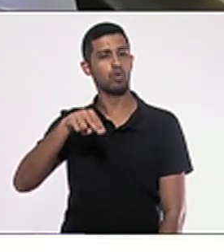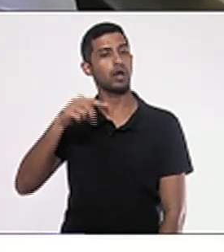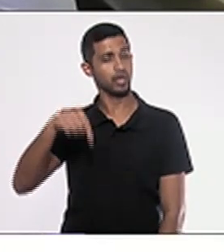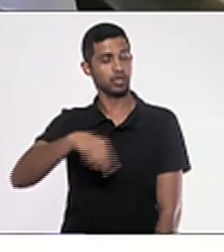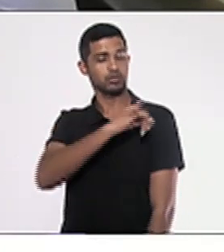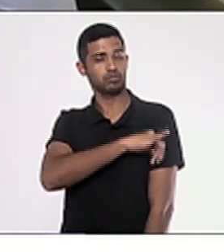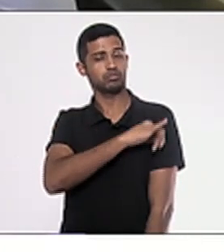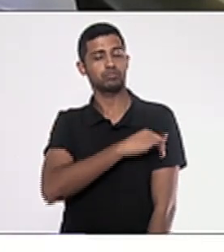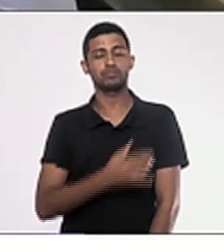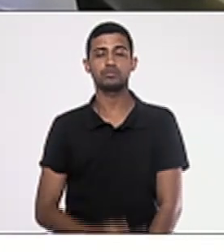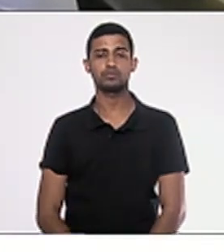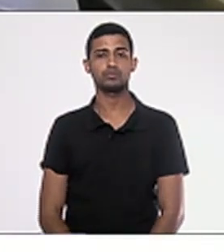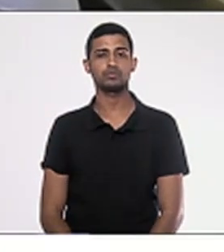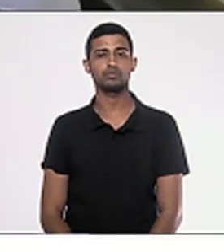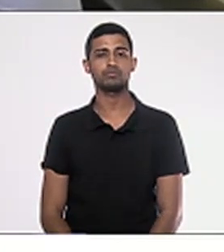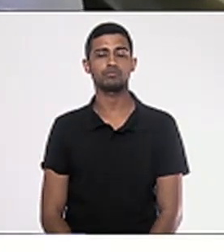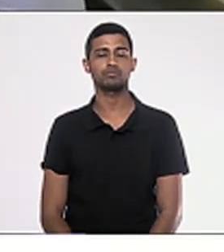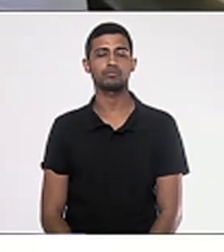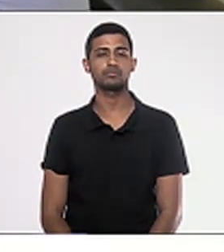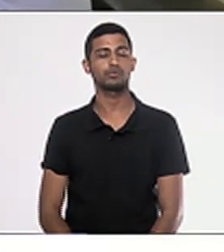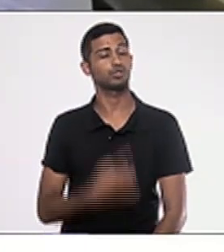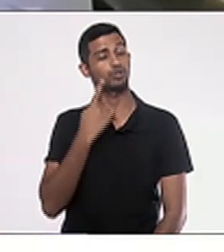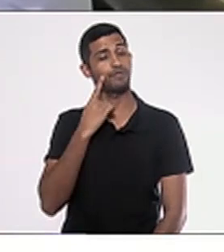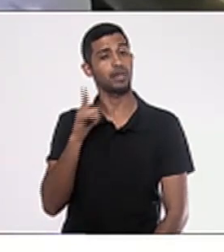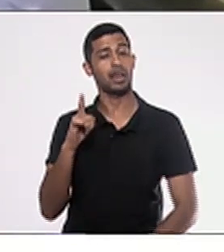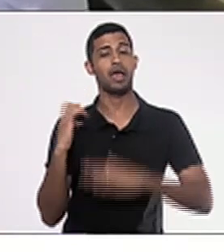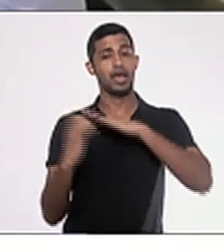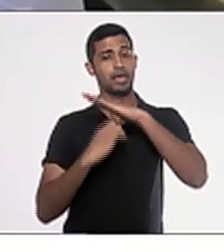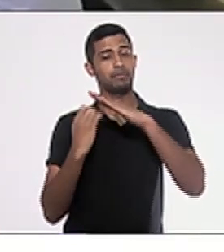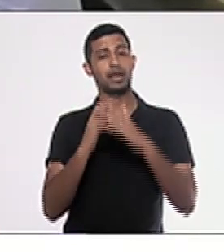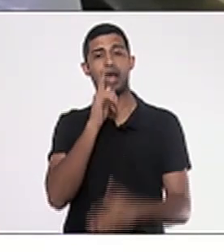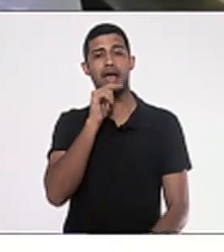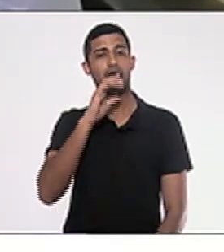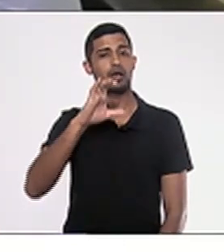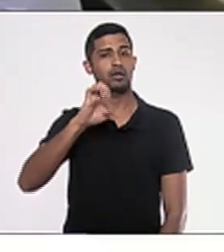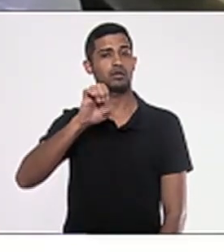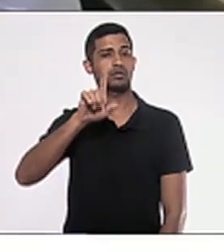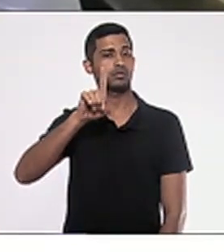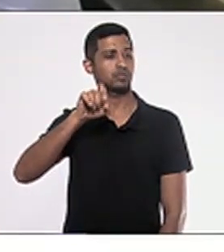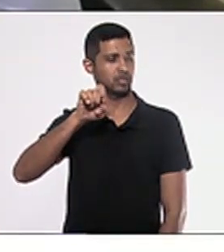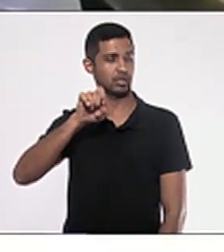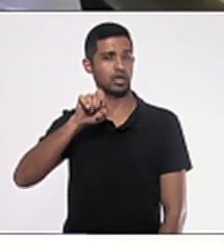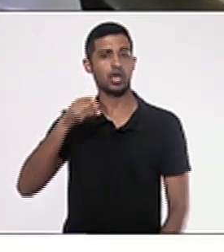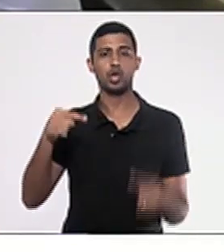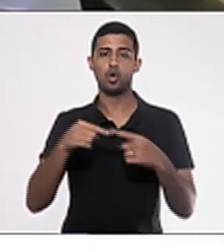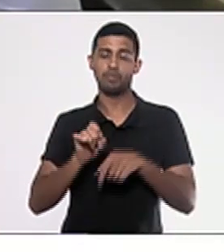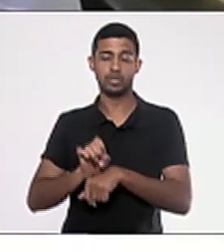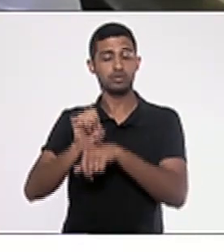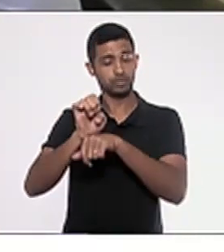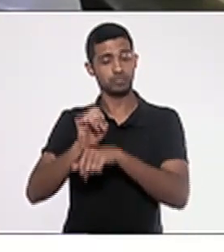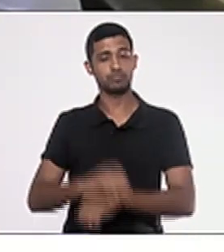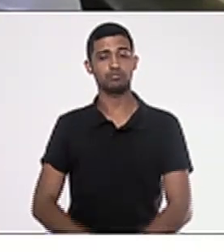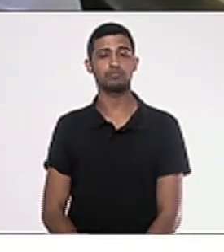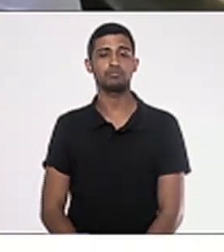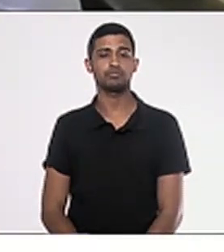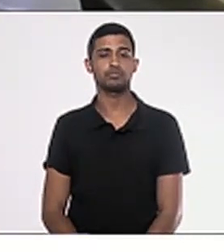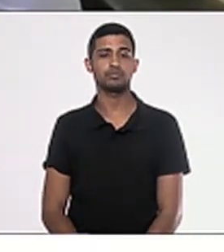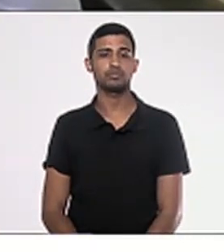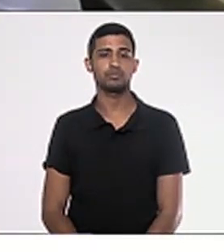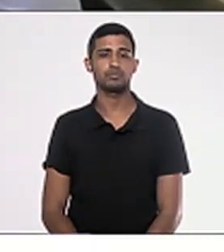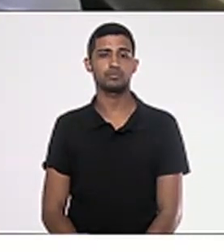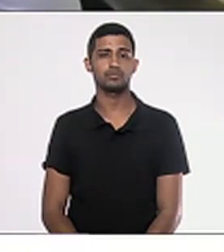Muito embora a SEDAI seja uma concessão estadual, vocês têm